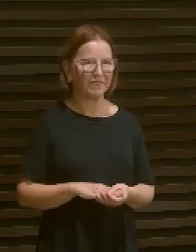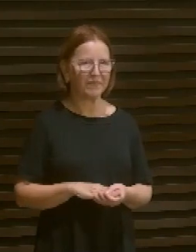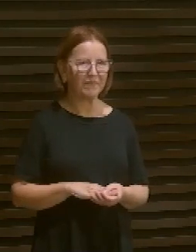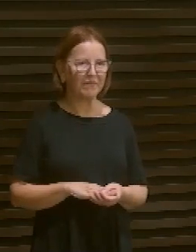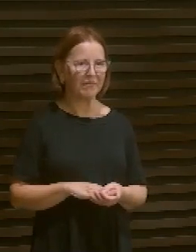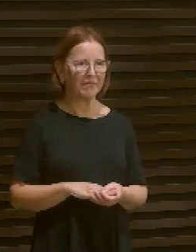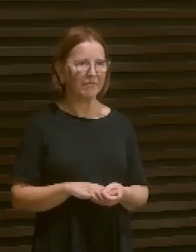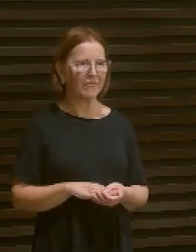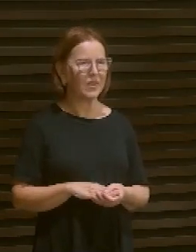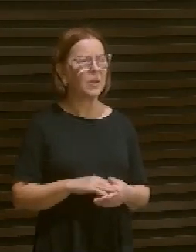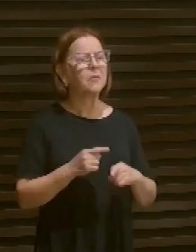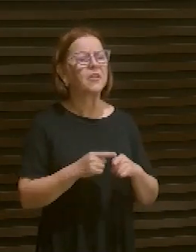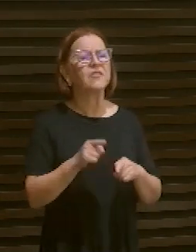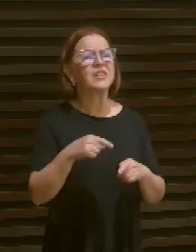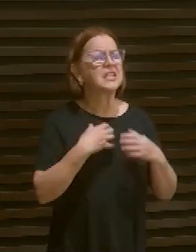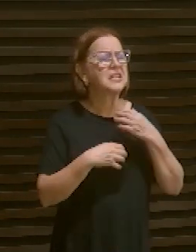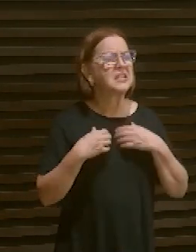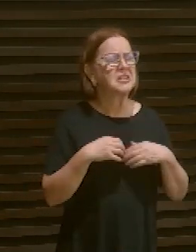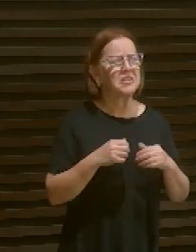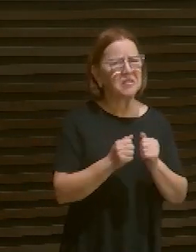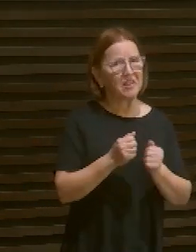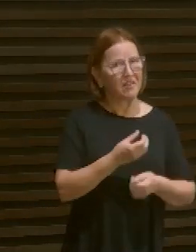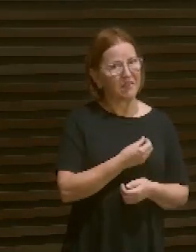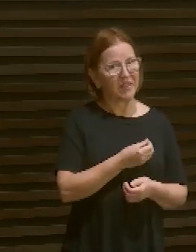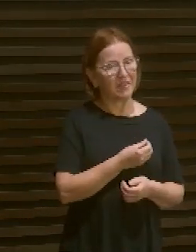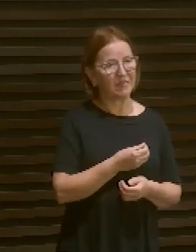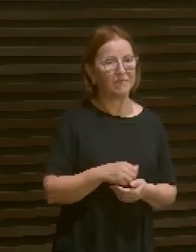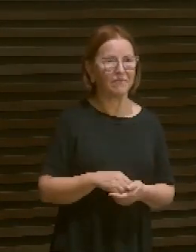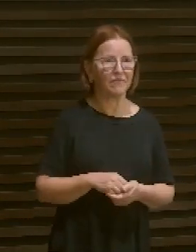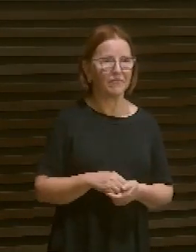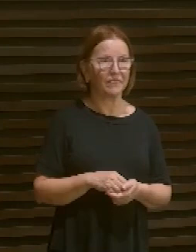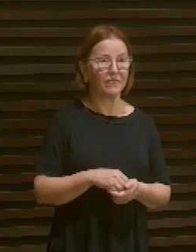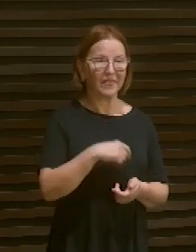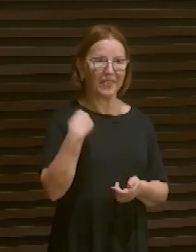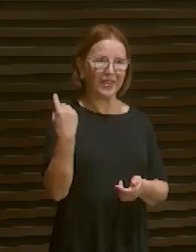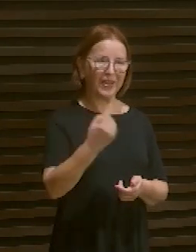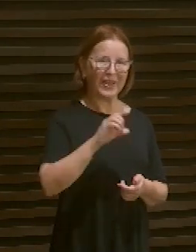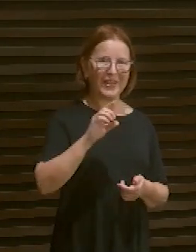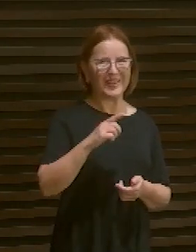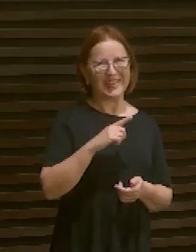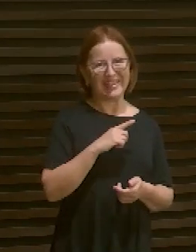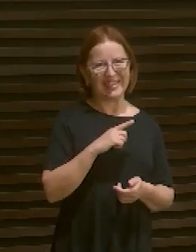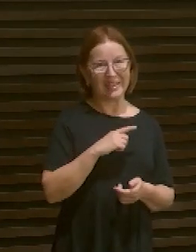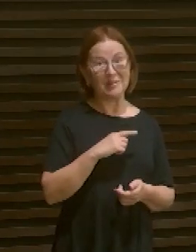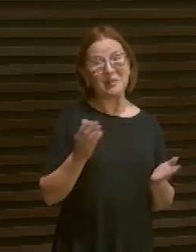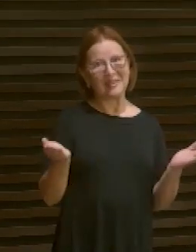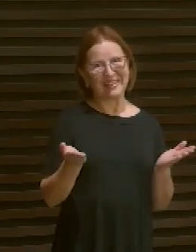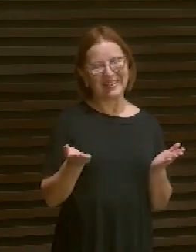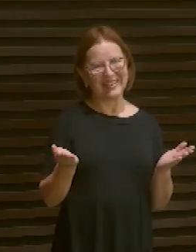Por que você está ansioso com a vida? Né? Nós só temos o